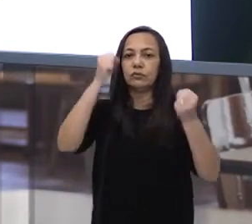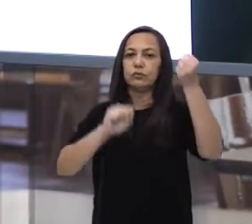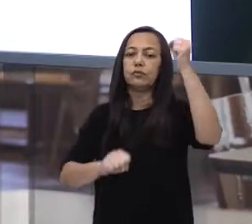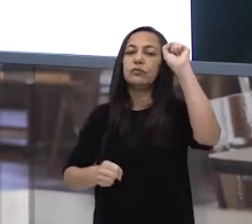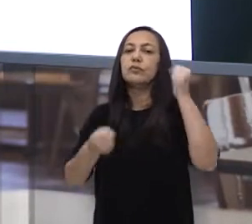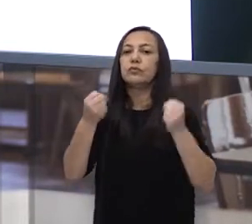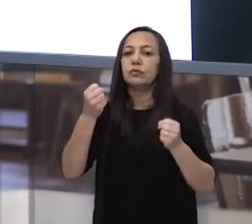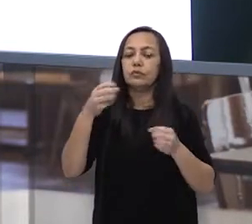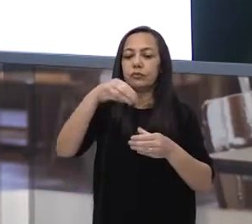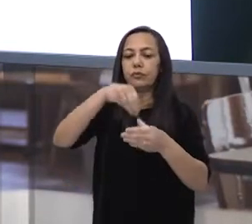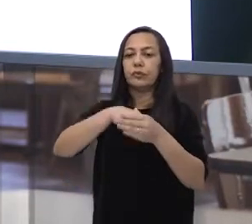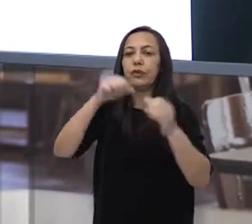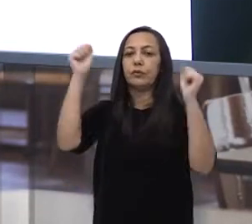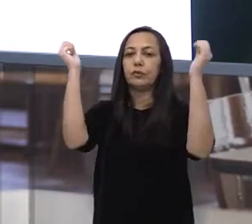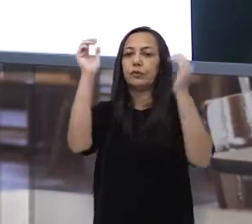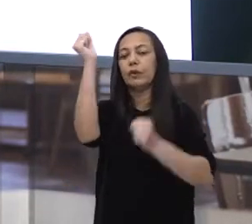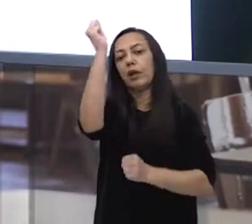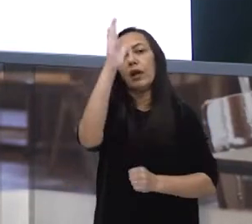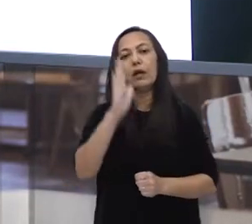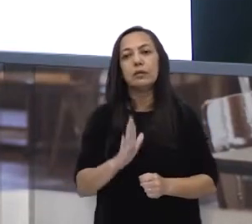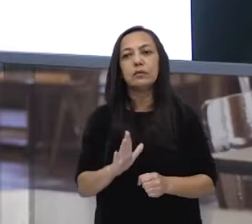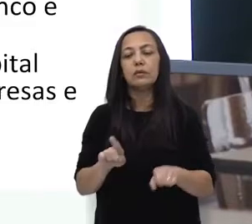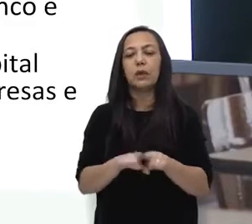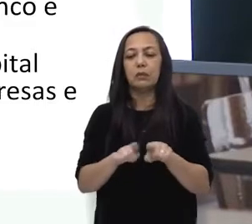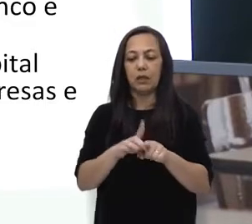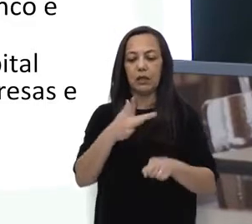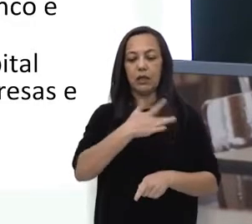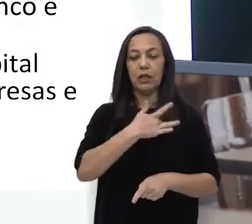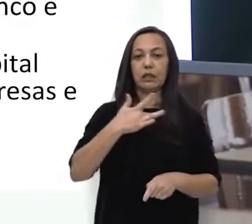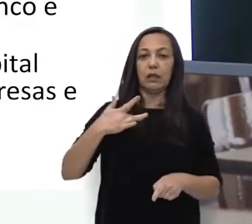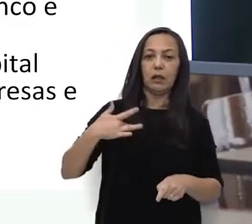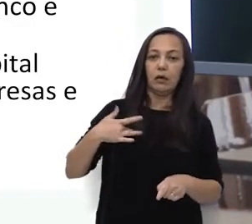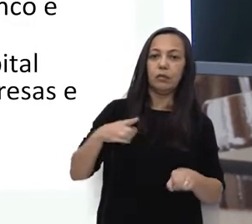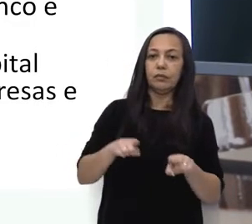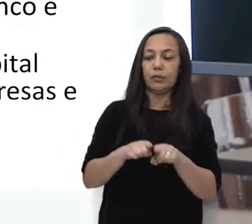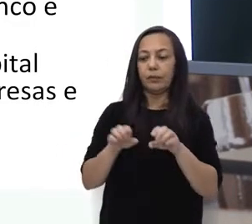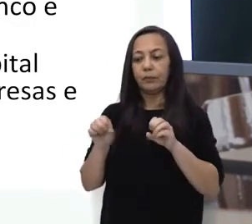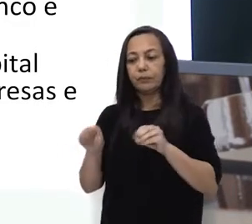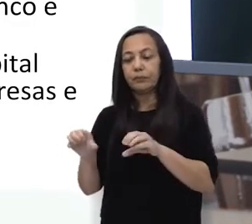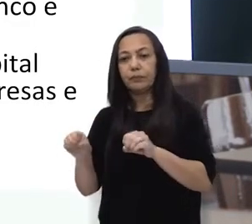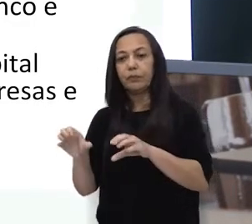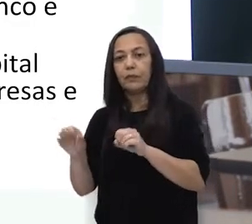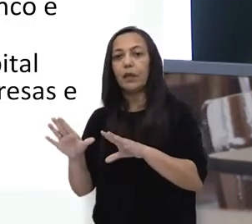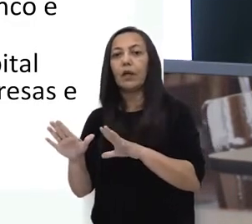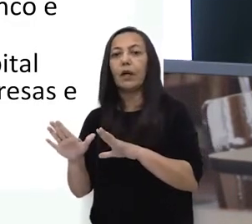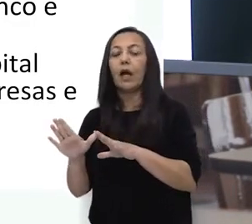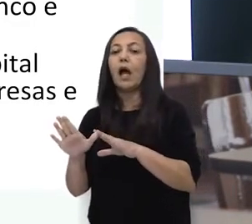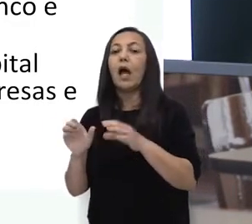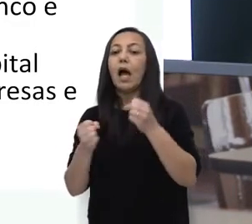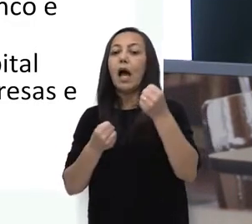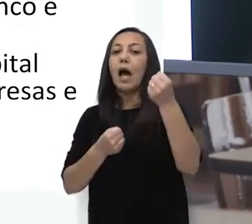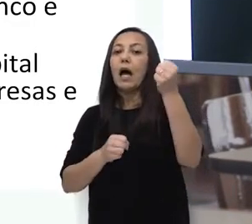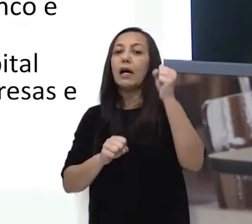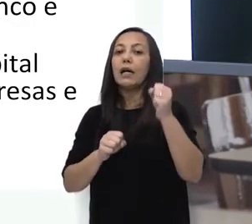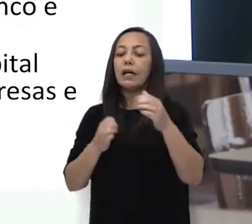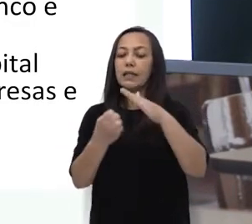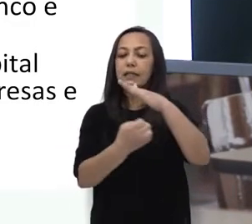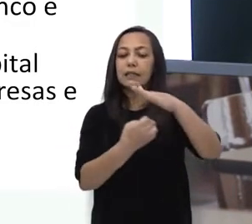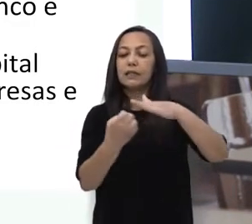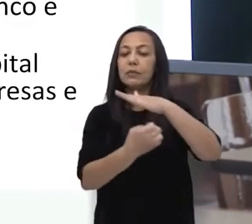aí, saúde e educação, né? As empresas começaram a ser vendidas, as estatais começaram a